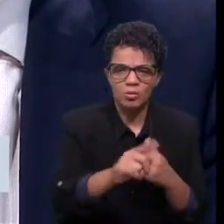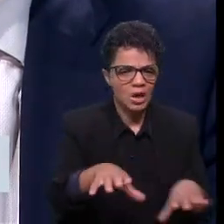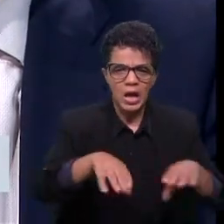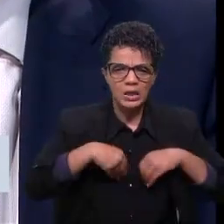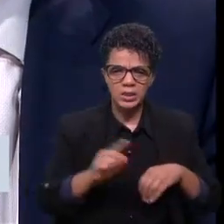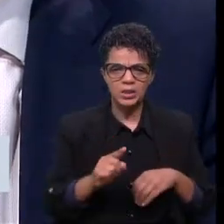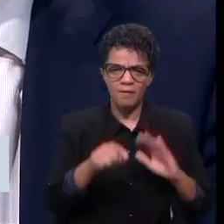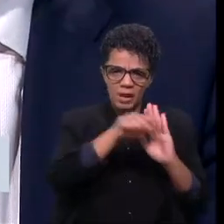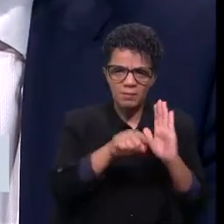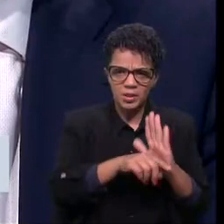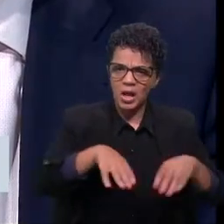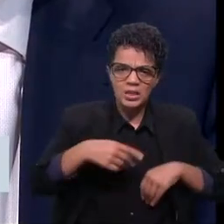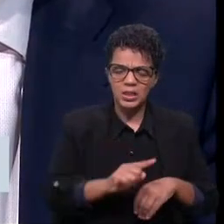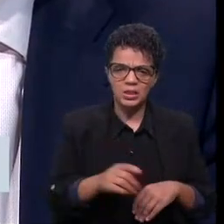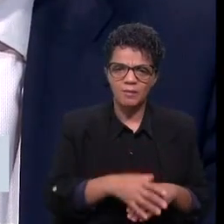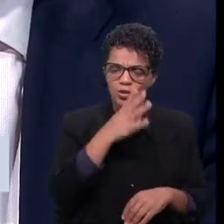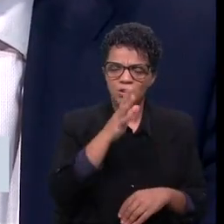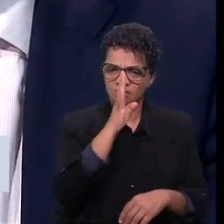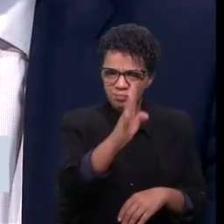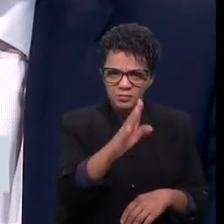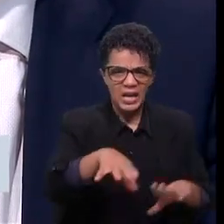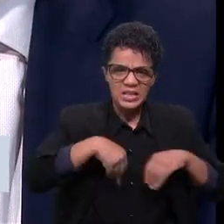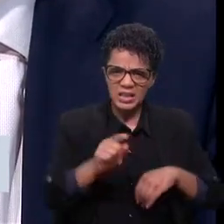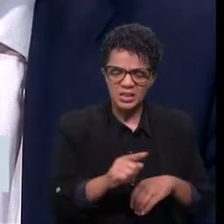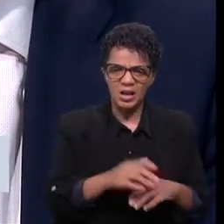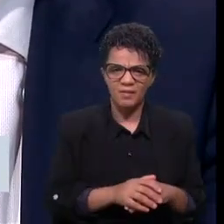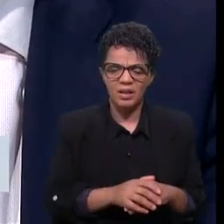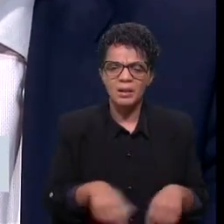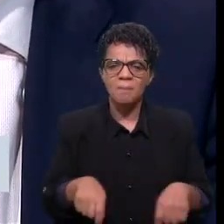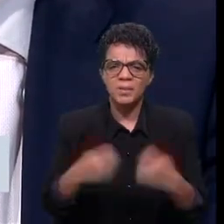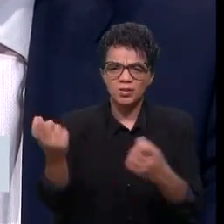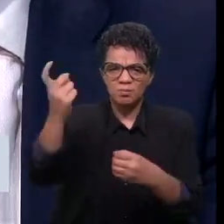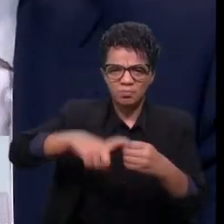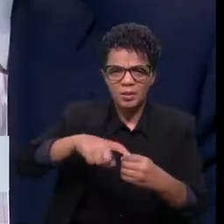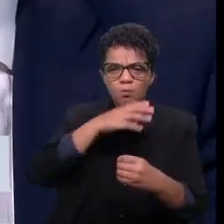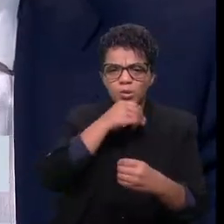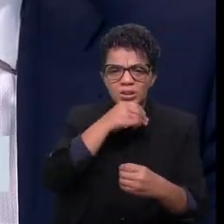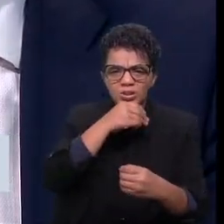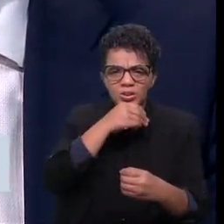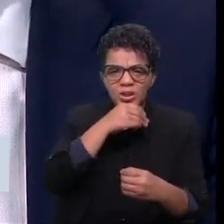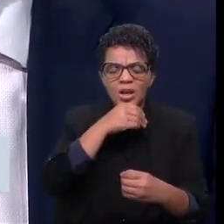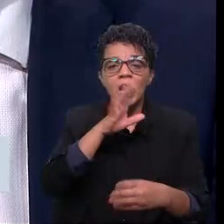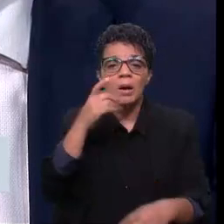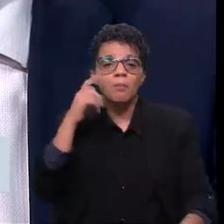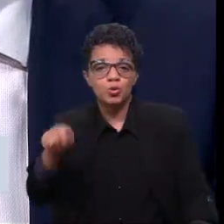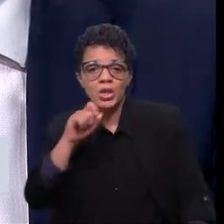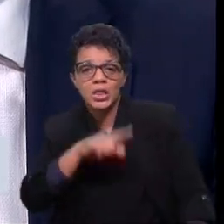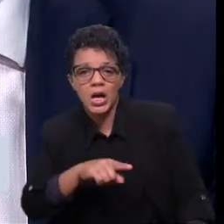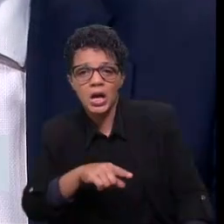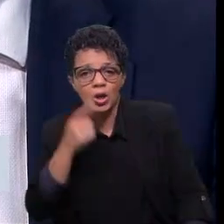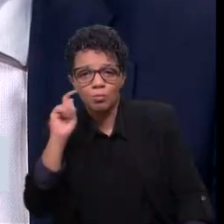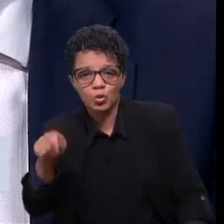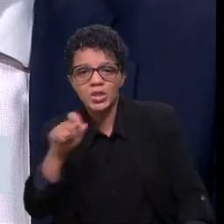mesmo e eu digo isso com toda a franqueza É inaceitável permitir a filiação partidária das forças de segurança permitir não e dos